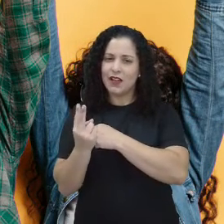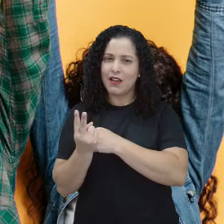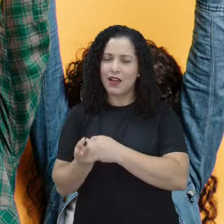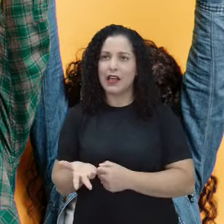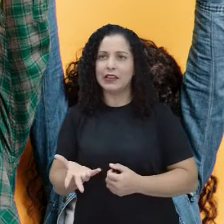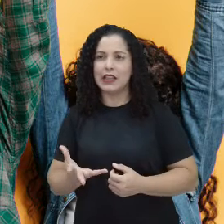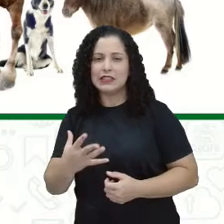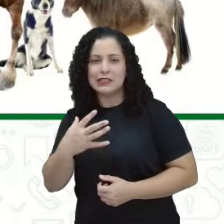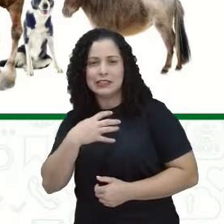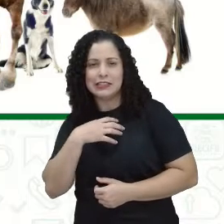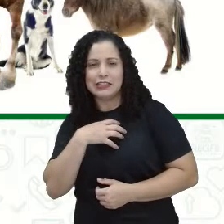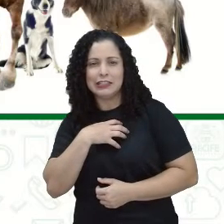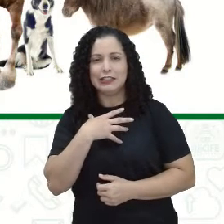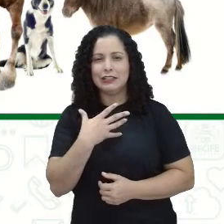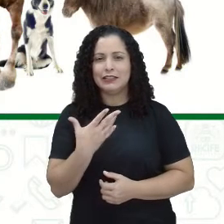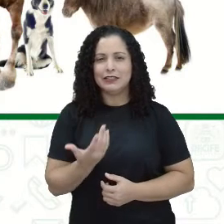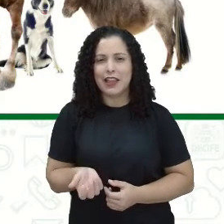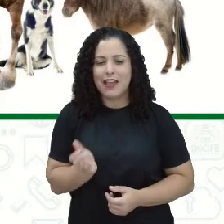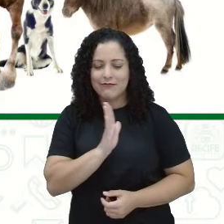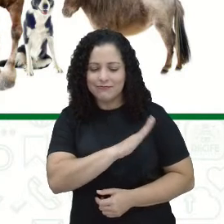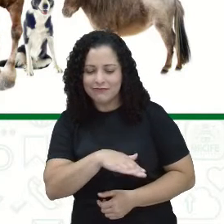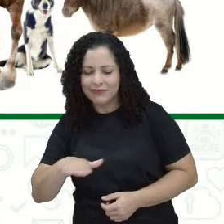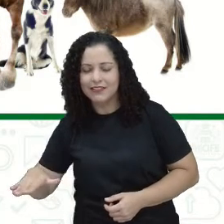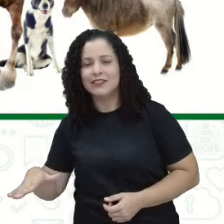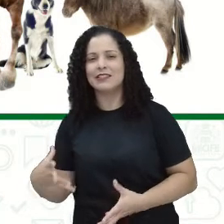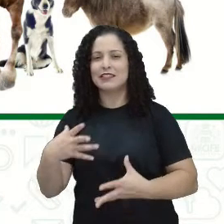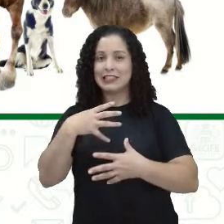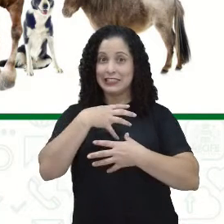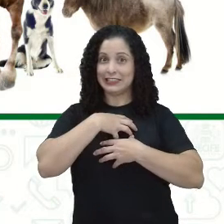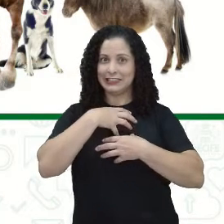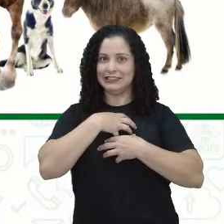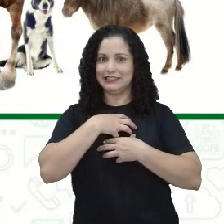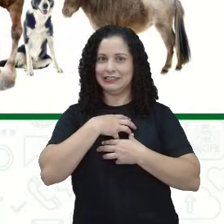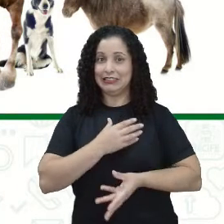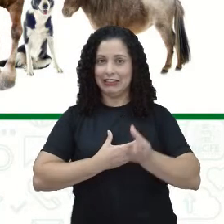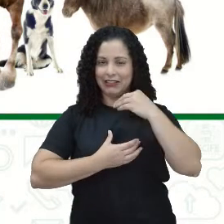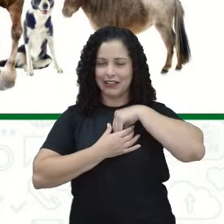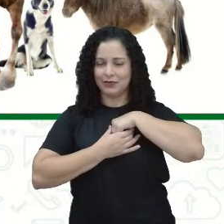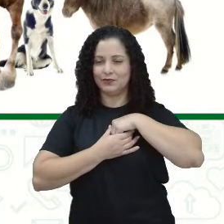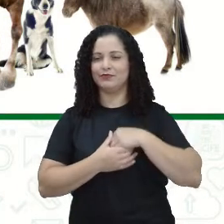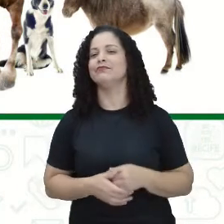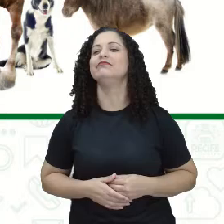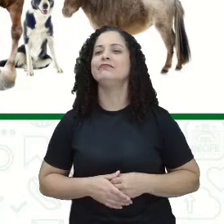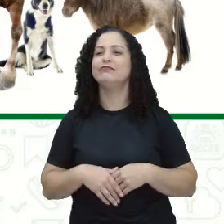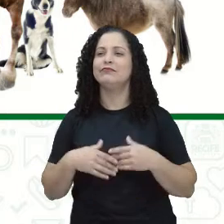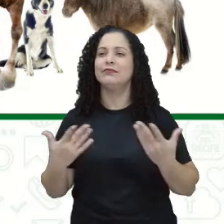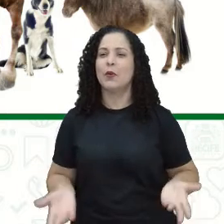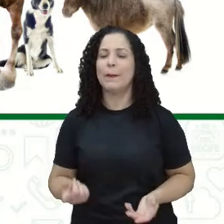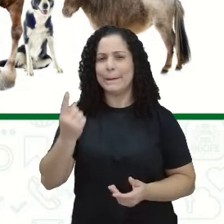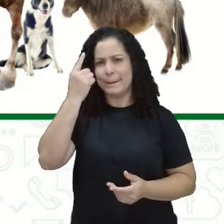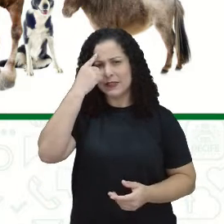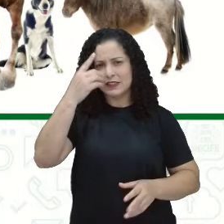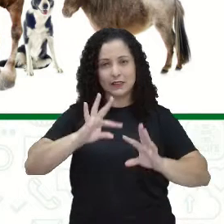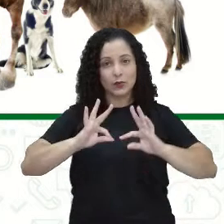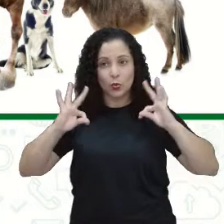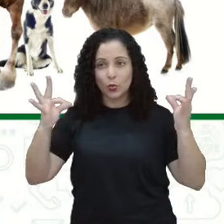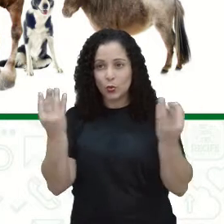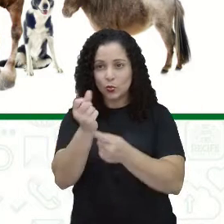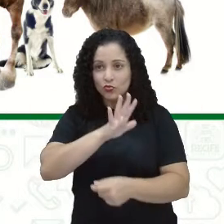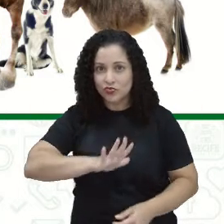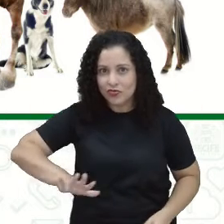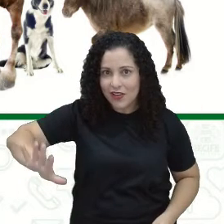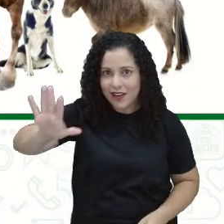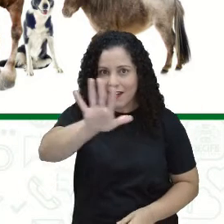infância, foi rejuvenescendo. Então, falar disso é pensar que todos os seres vivos, não só nós humanos, viu,